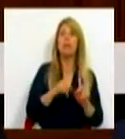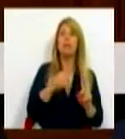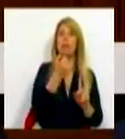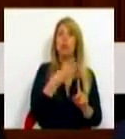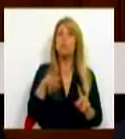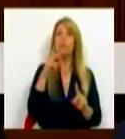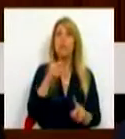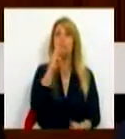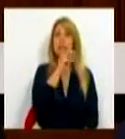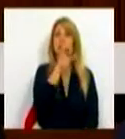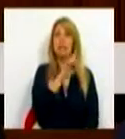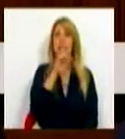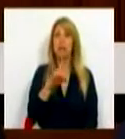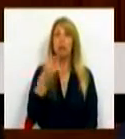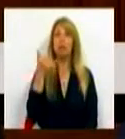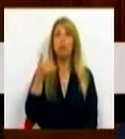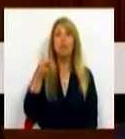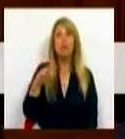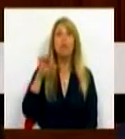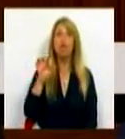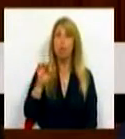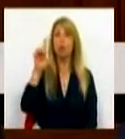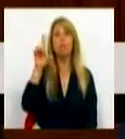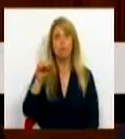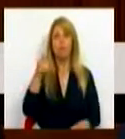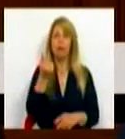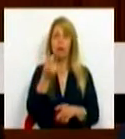referi, 298 referem-se a crédito.